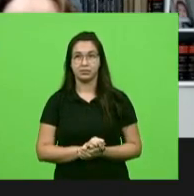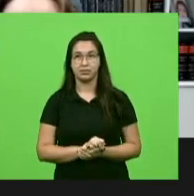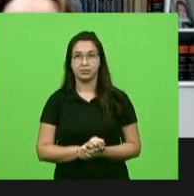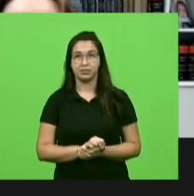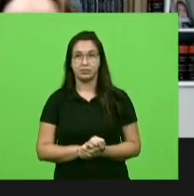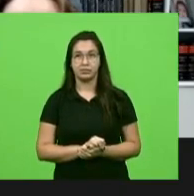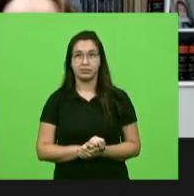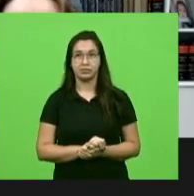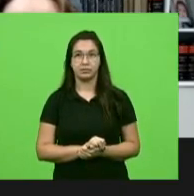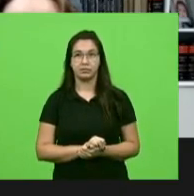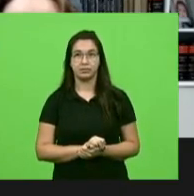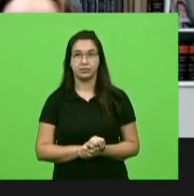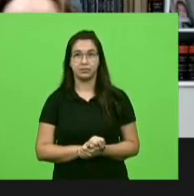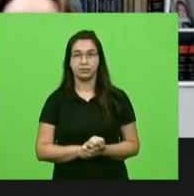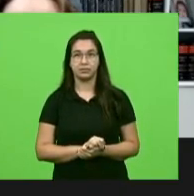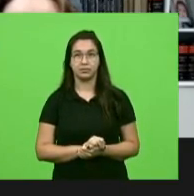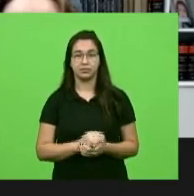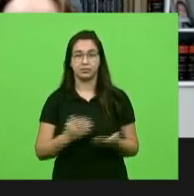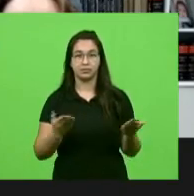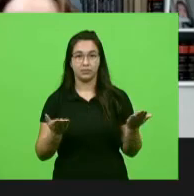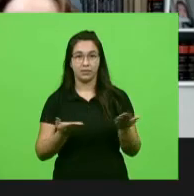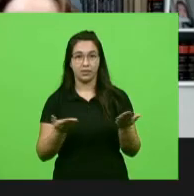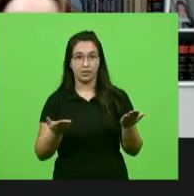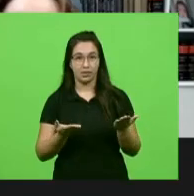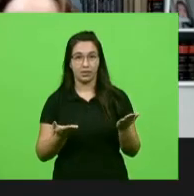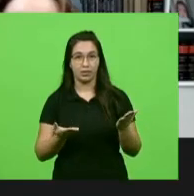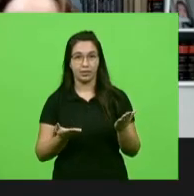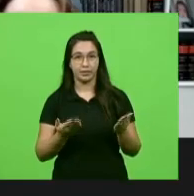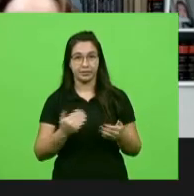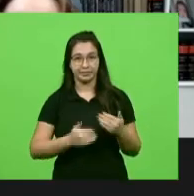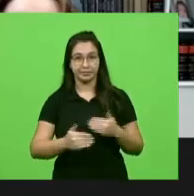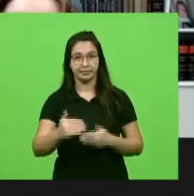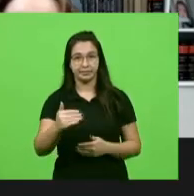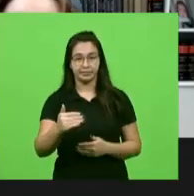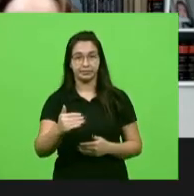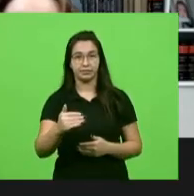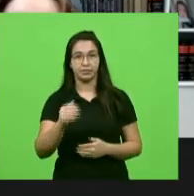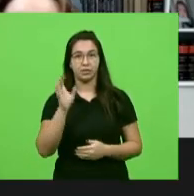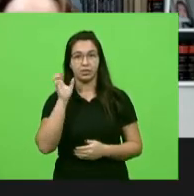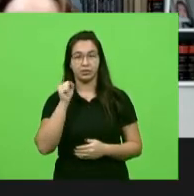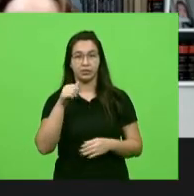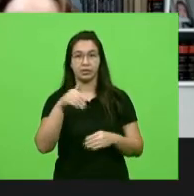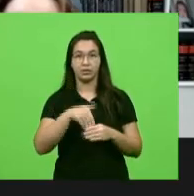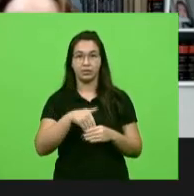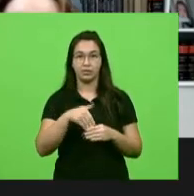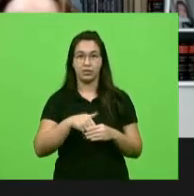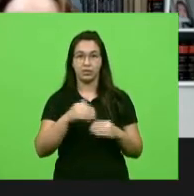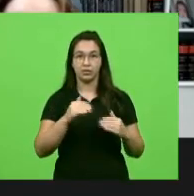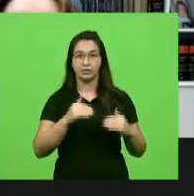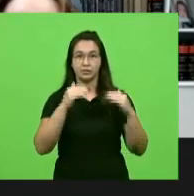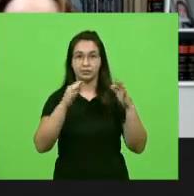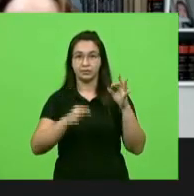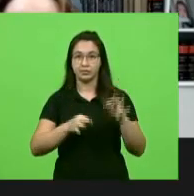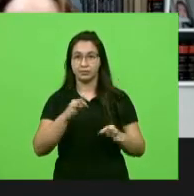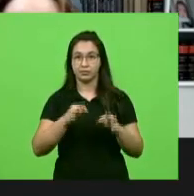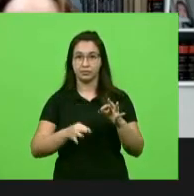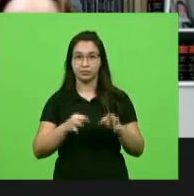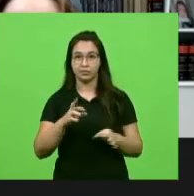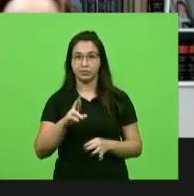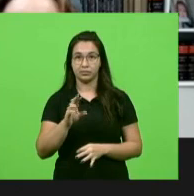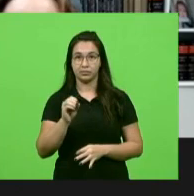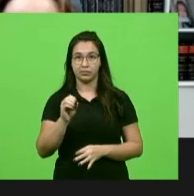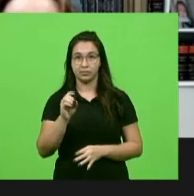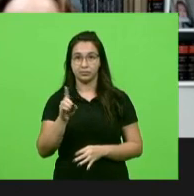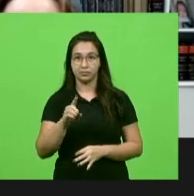Iremos agora, seguindo o roteiro, ouvir o voto da desembargadora Rosane Portela Wolff, que tem a